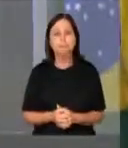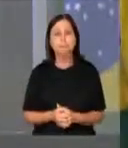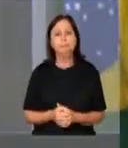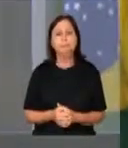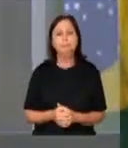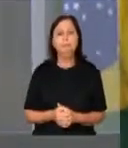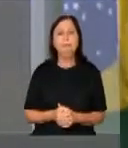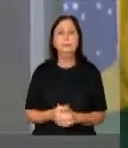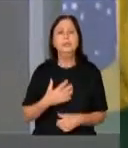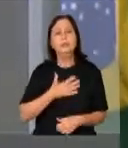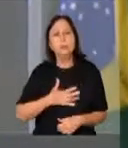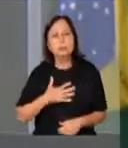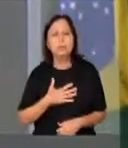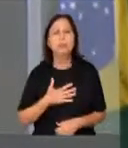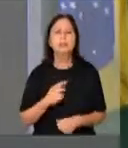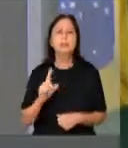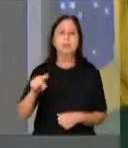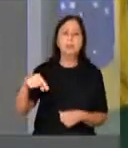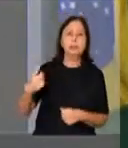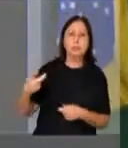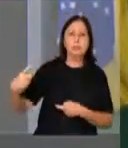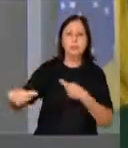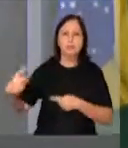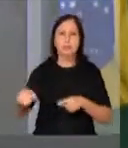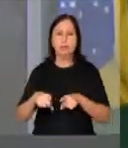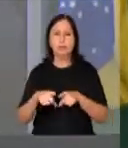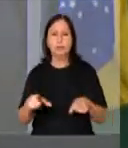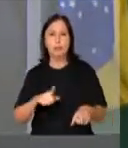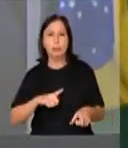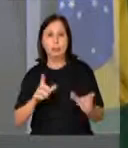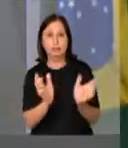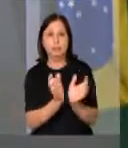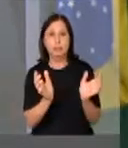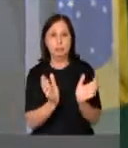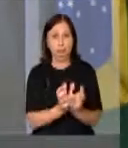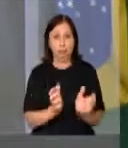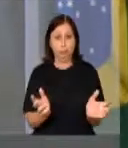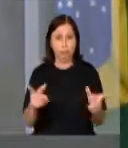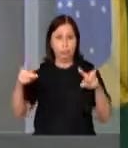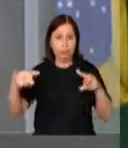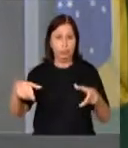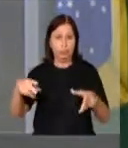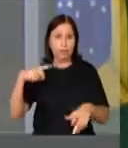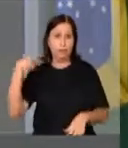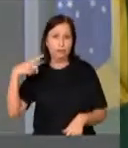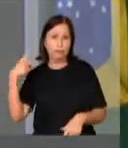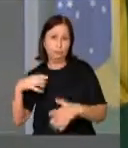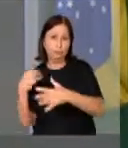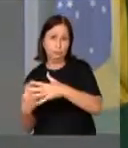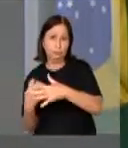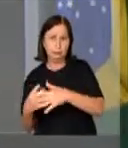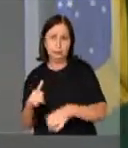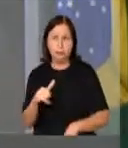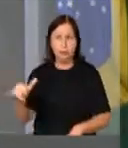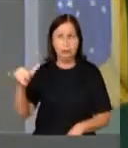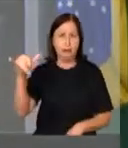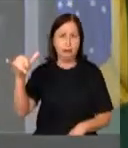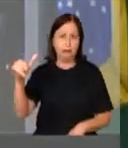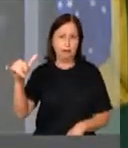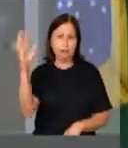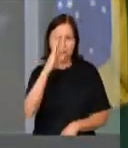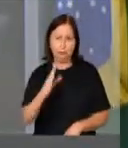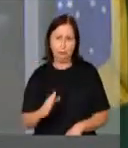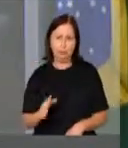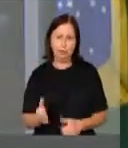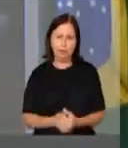depois a gente quer entrar nesse debate, mas parece que tem bancadas aqui que são advogadas de empresas aéreas brasileiras. Acho que o povo brasileiro